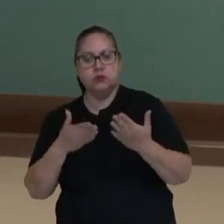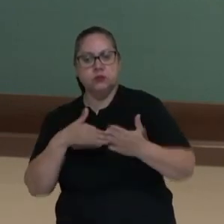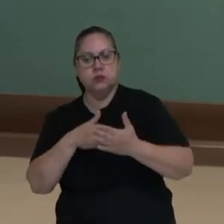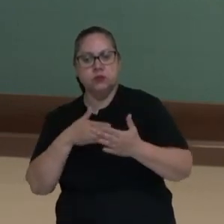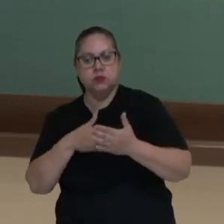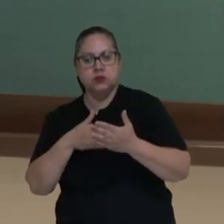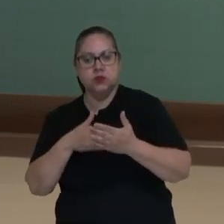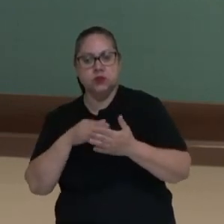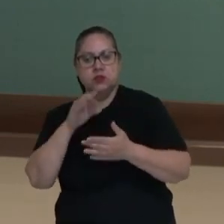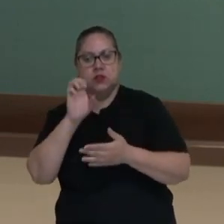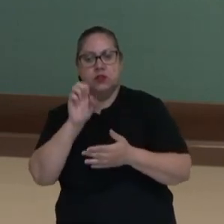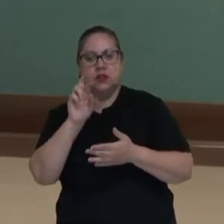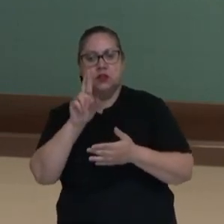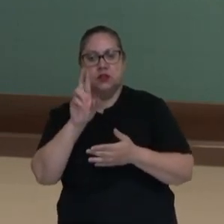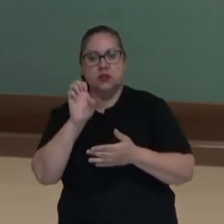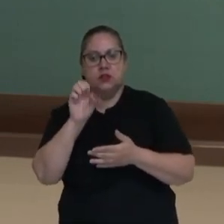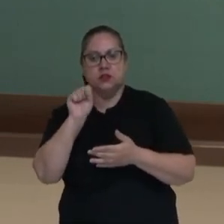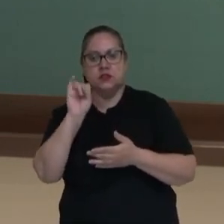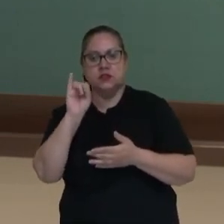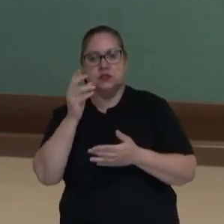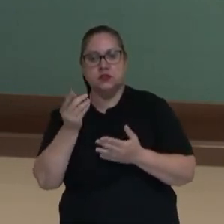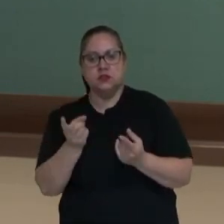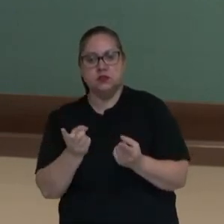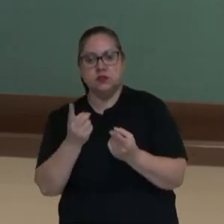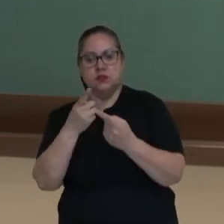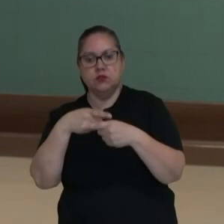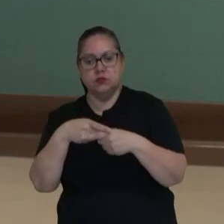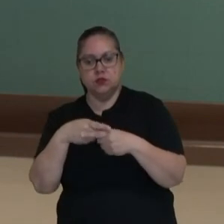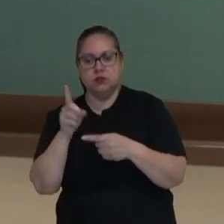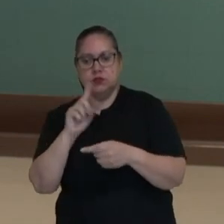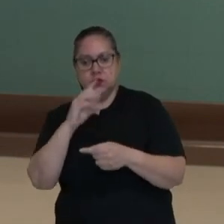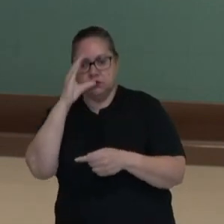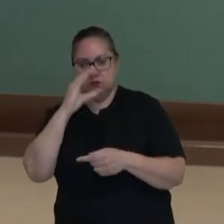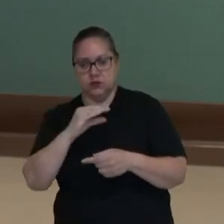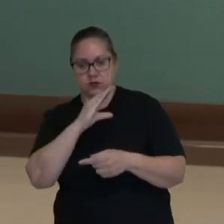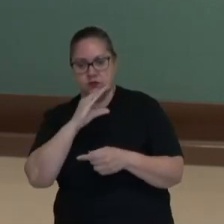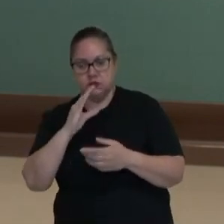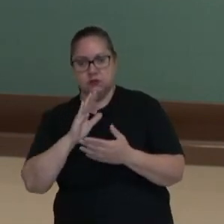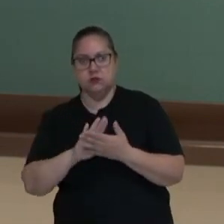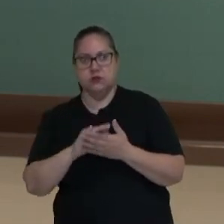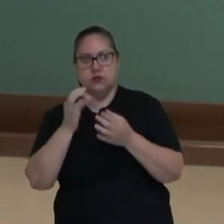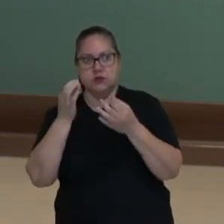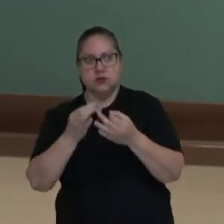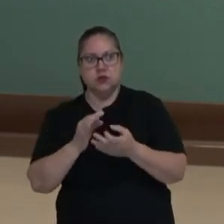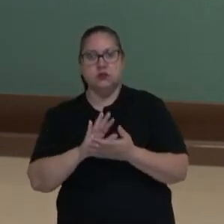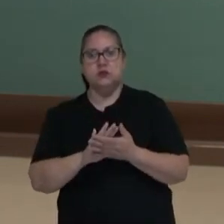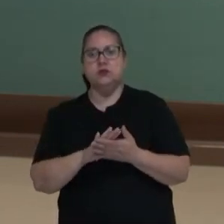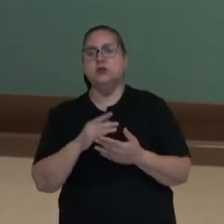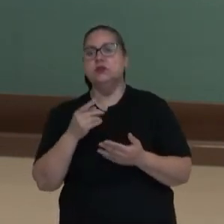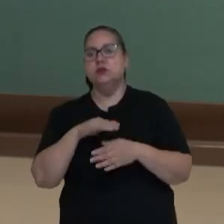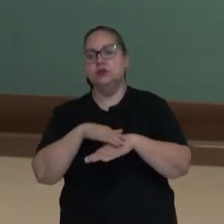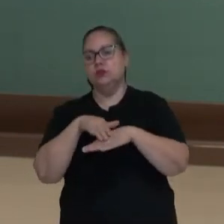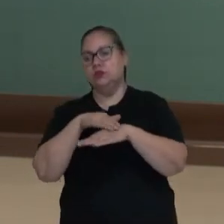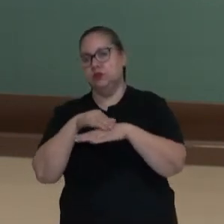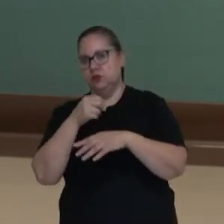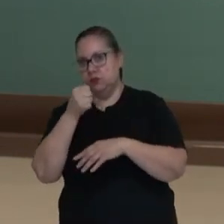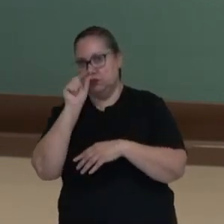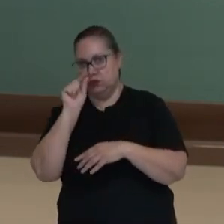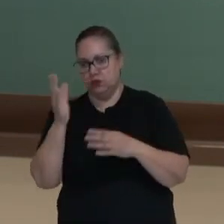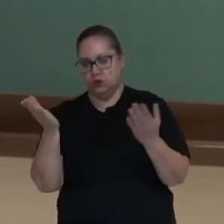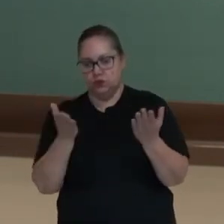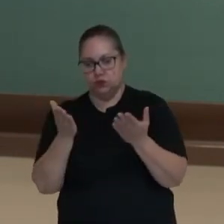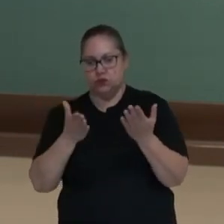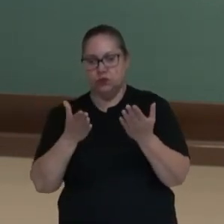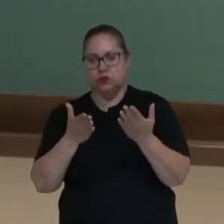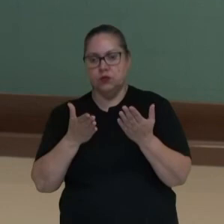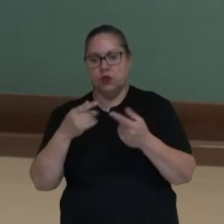chamadas heresias, assim como a conversão dos não cristãos. Certo, gente? Então a gente conversou um pouco hoje